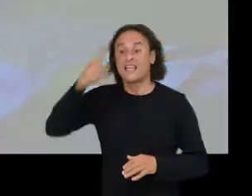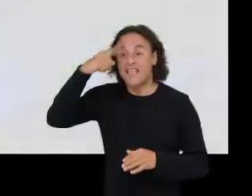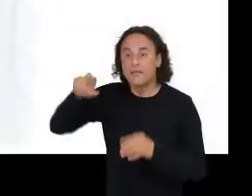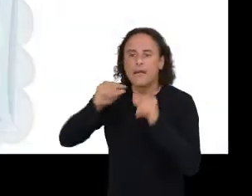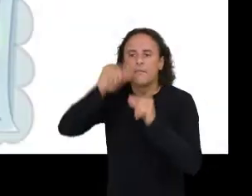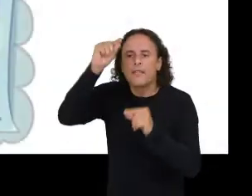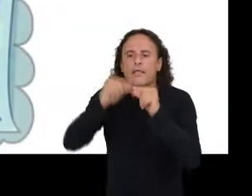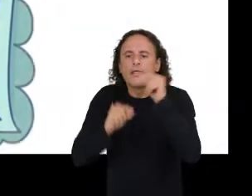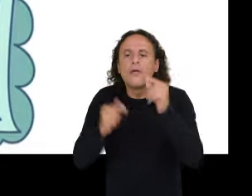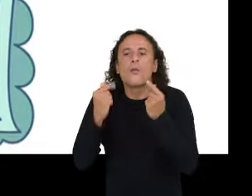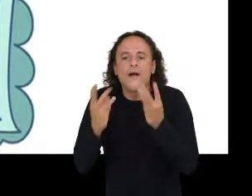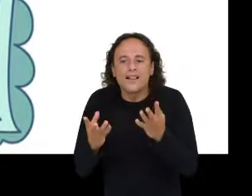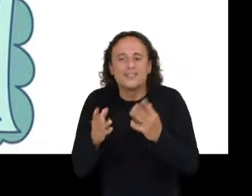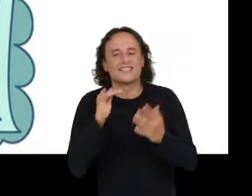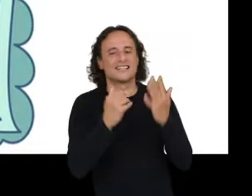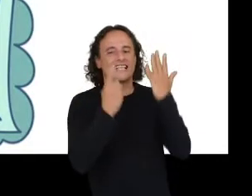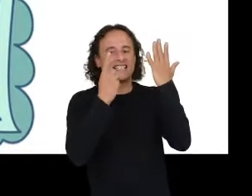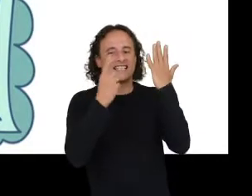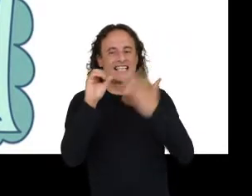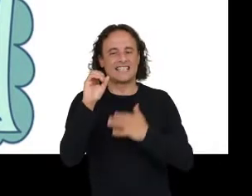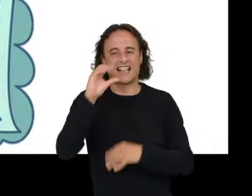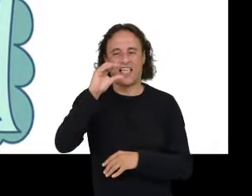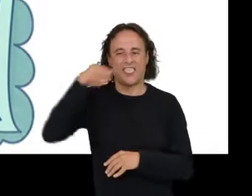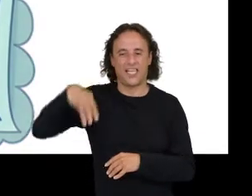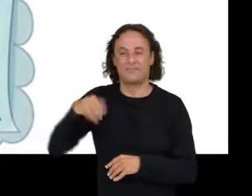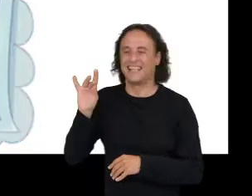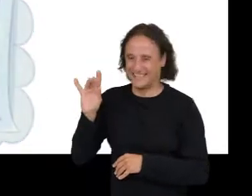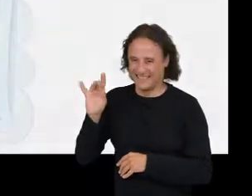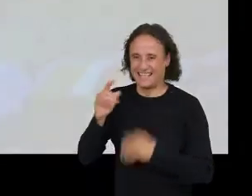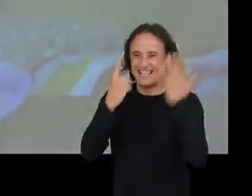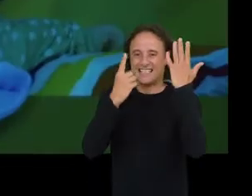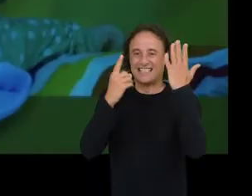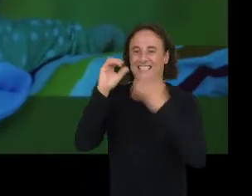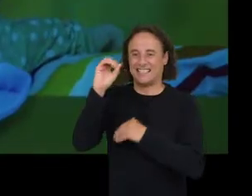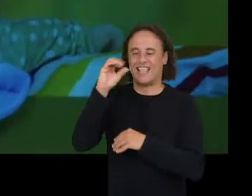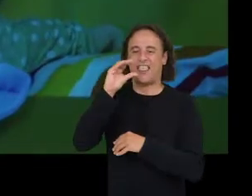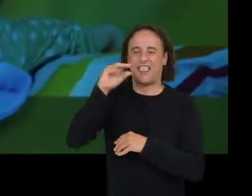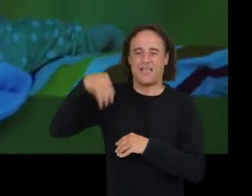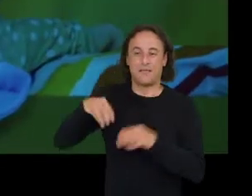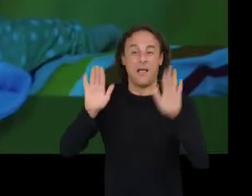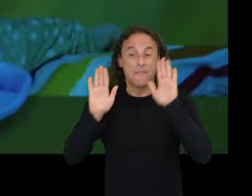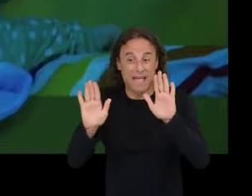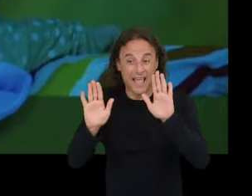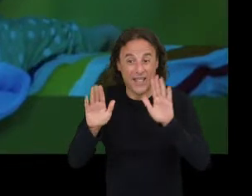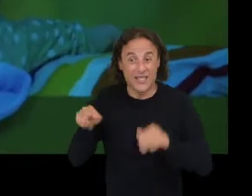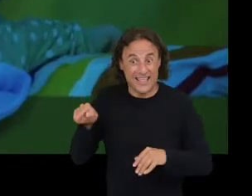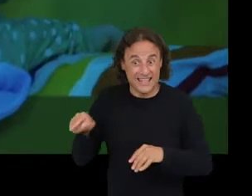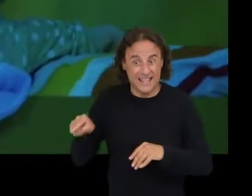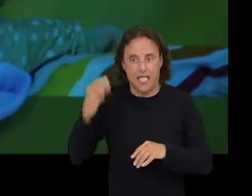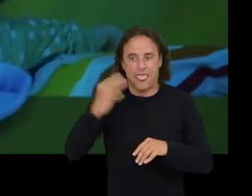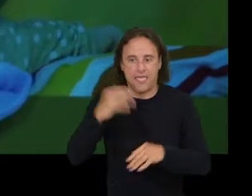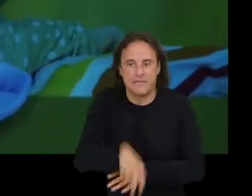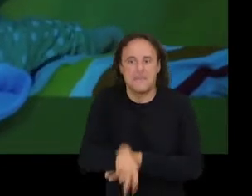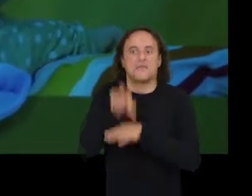mide? 60 centímetros. Sí, 60 centímetros. Pero cando está a